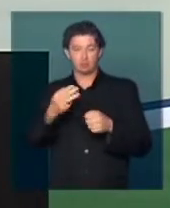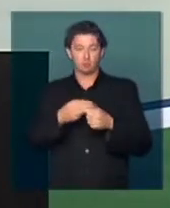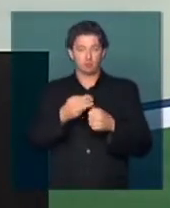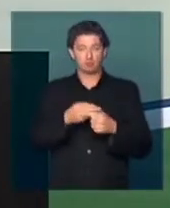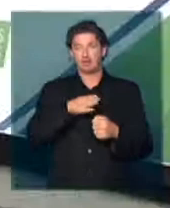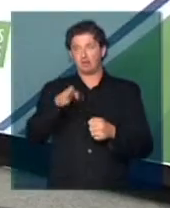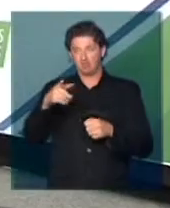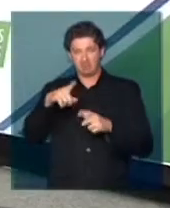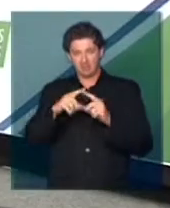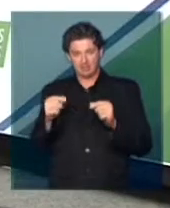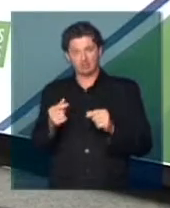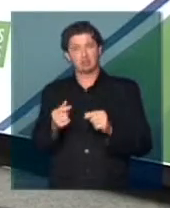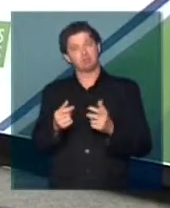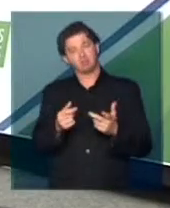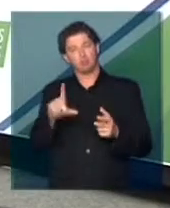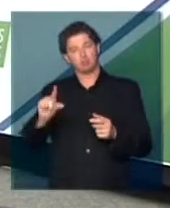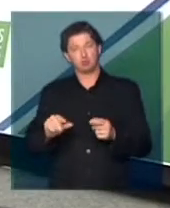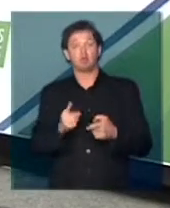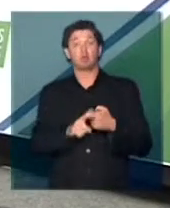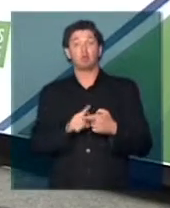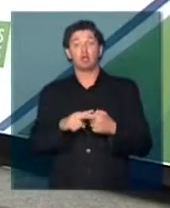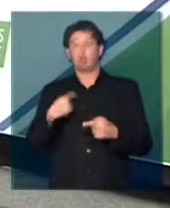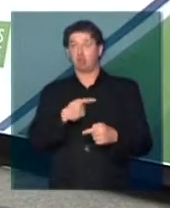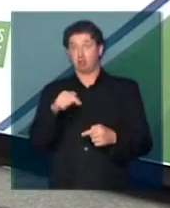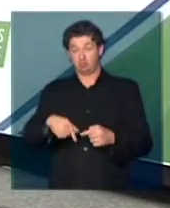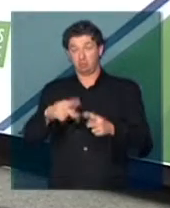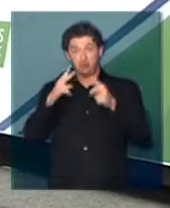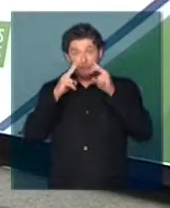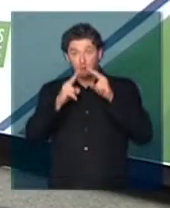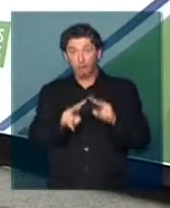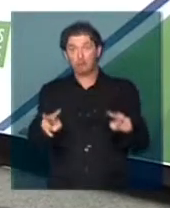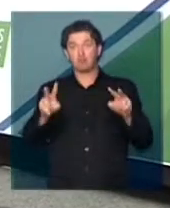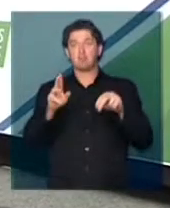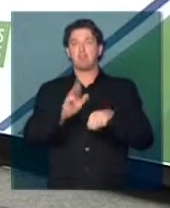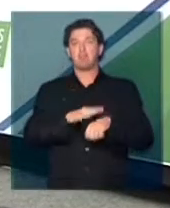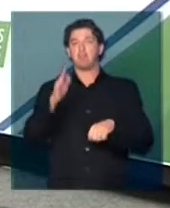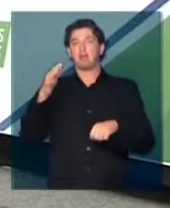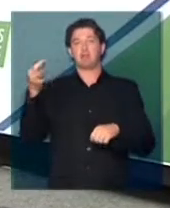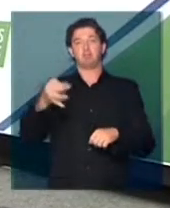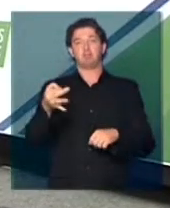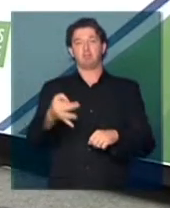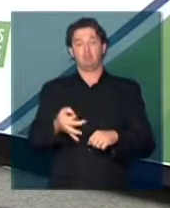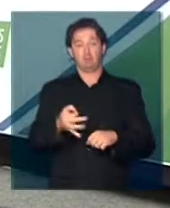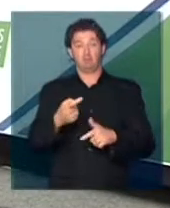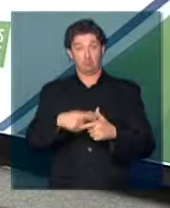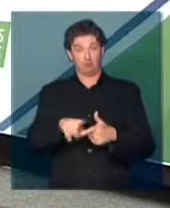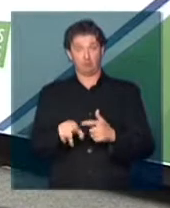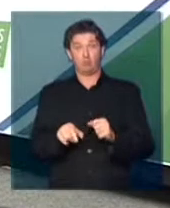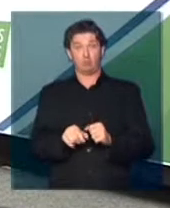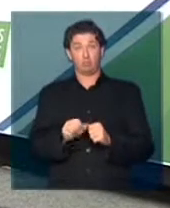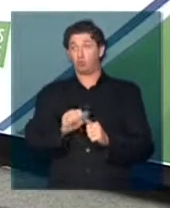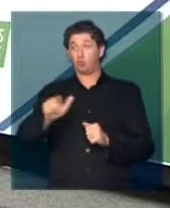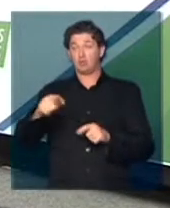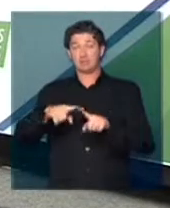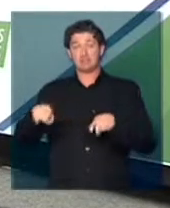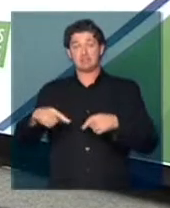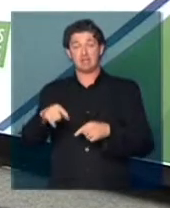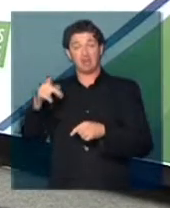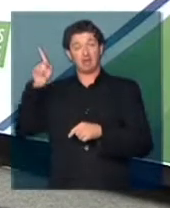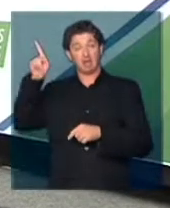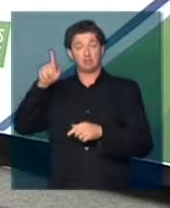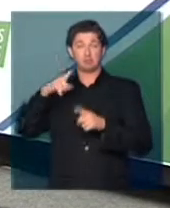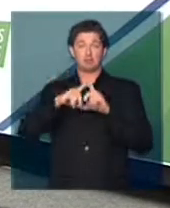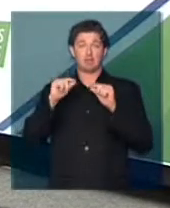porque nós, aqui, temos uma visão muito mais perfeita do problema do que os gabinetes em